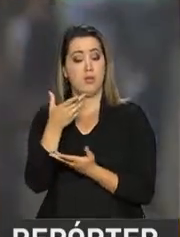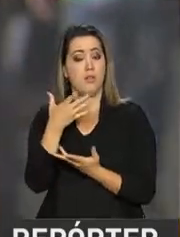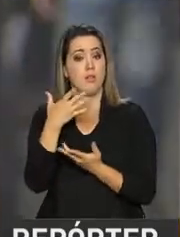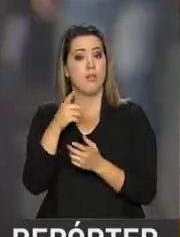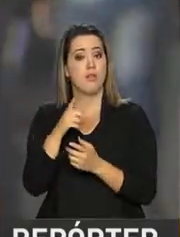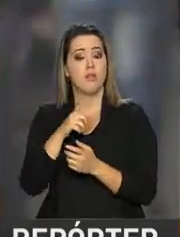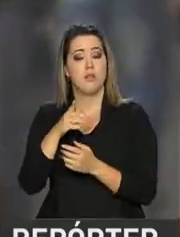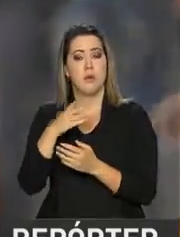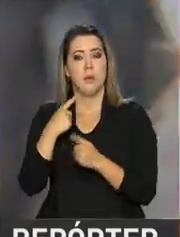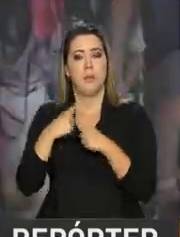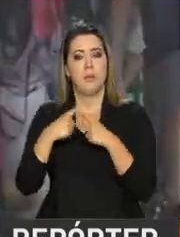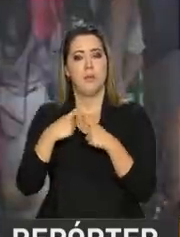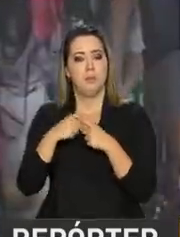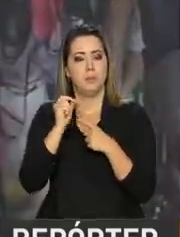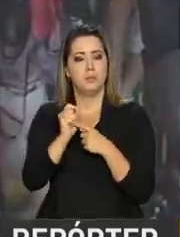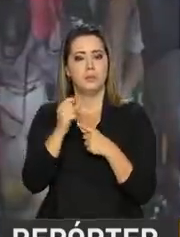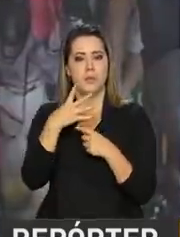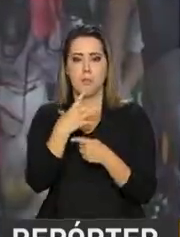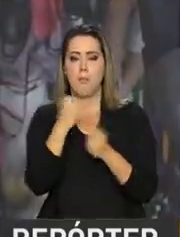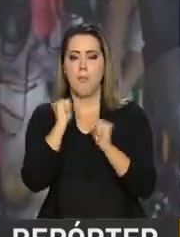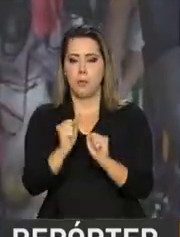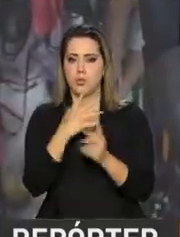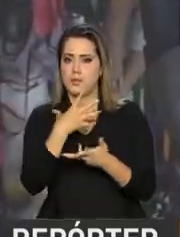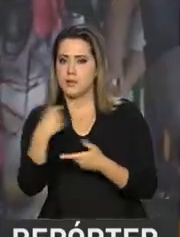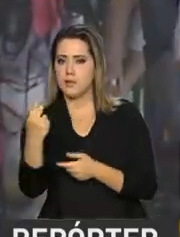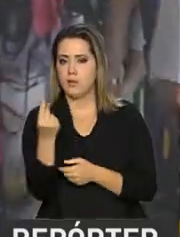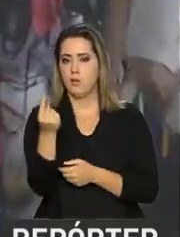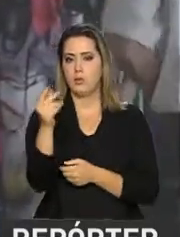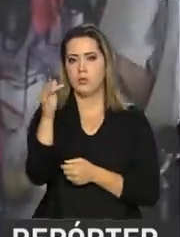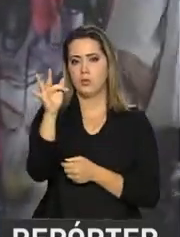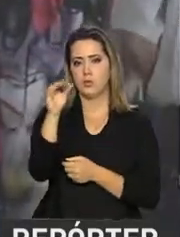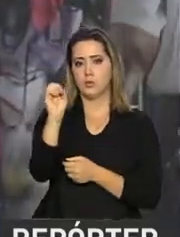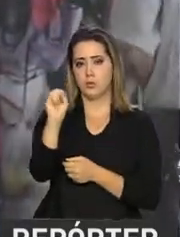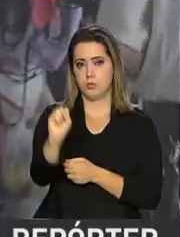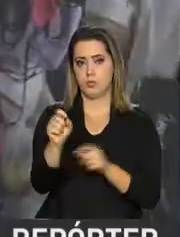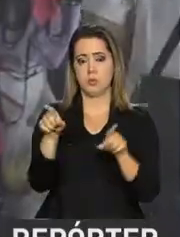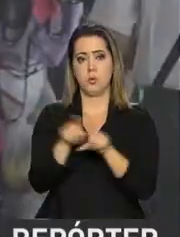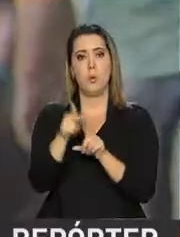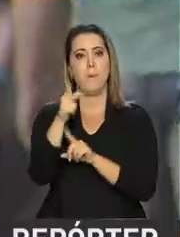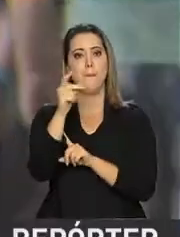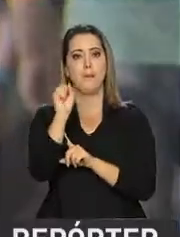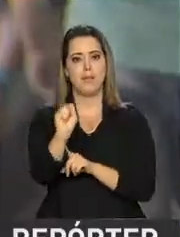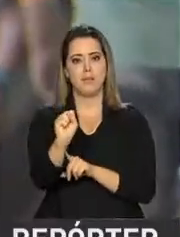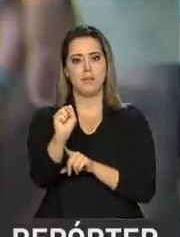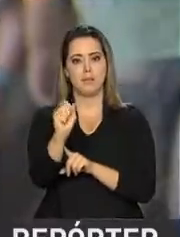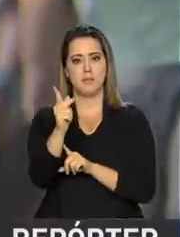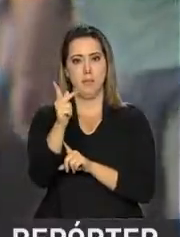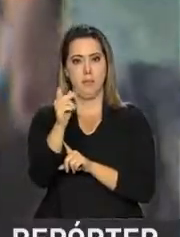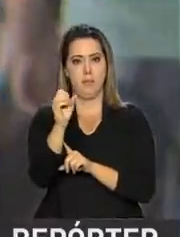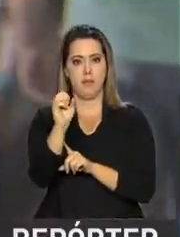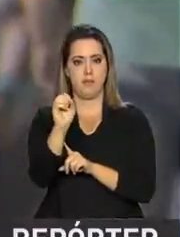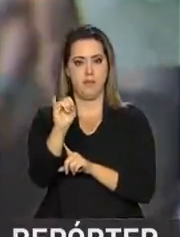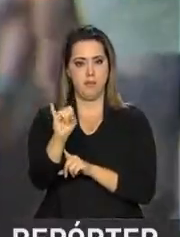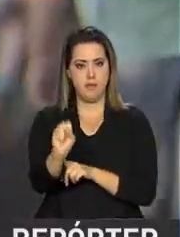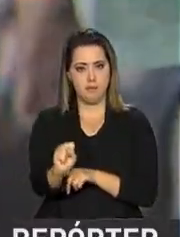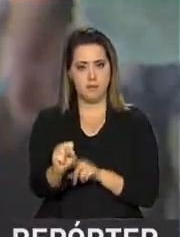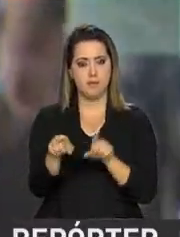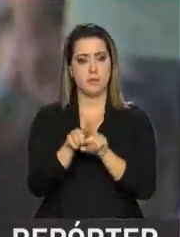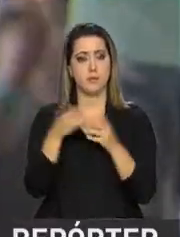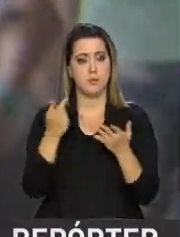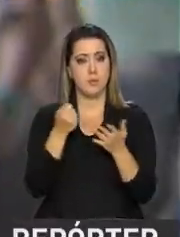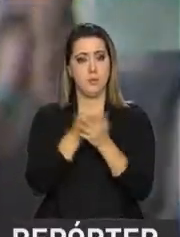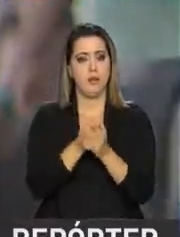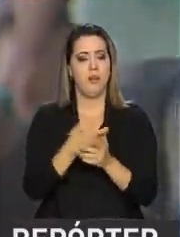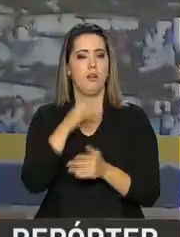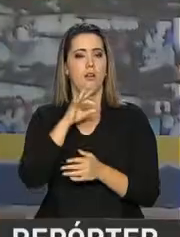recursos do pis pasep contribuição das empresas que hoje vai para financiar ações de desenvolvimento econômico e pagamento do